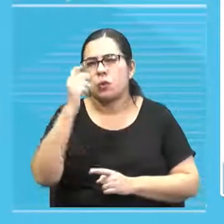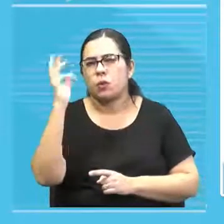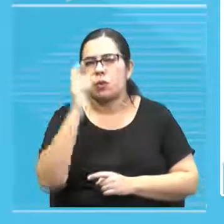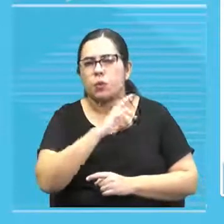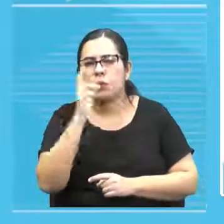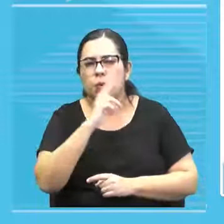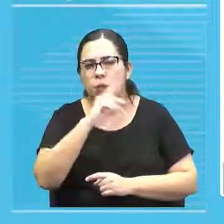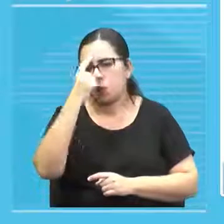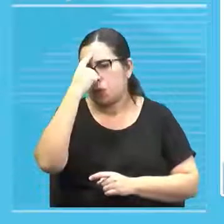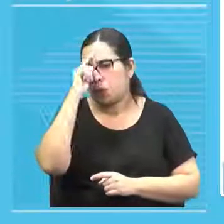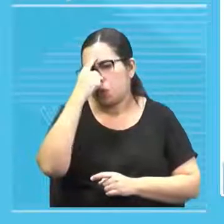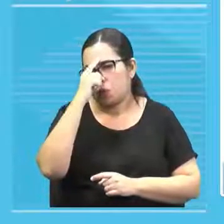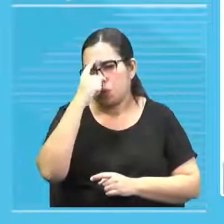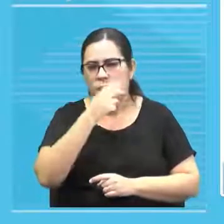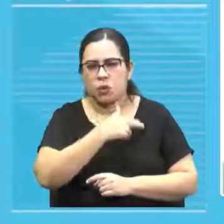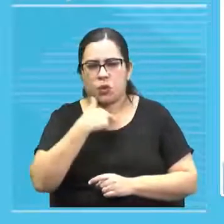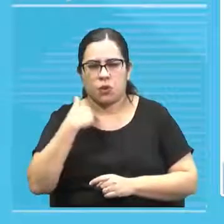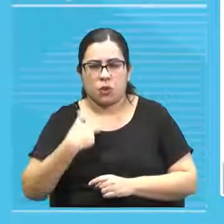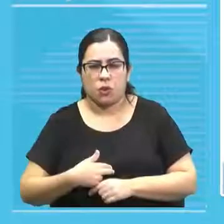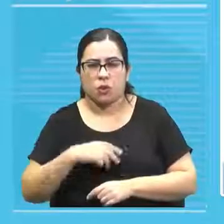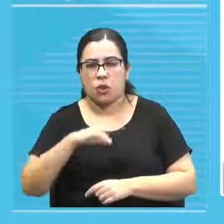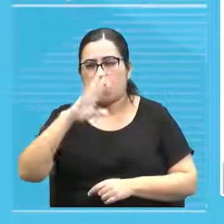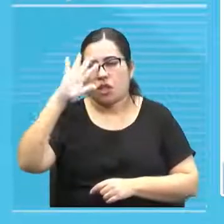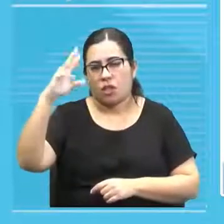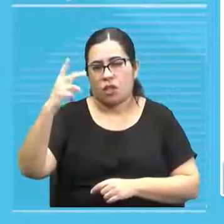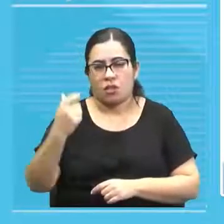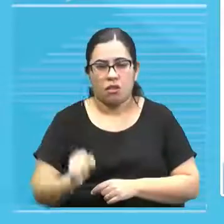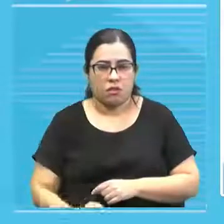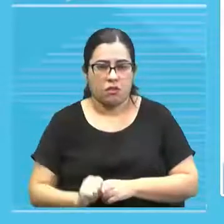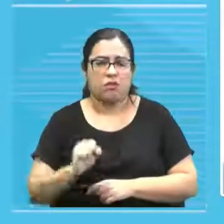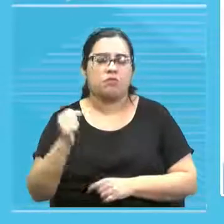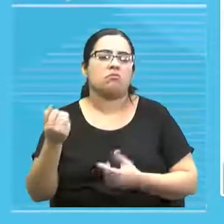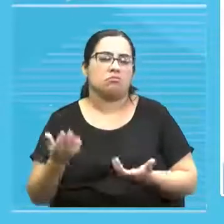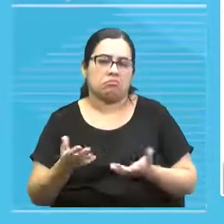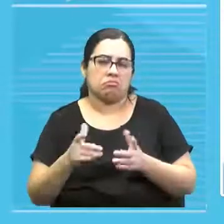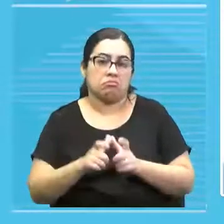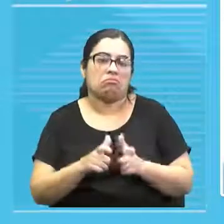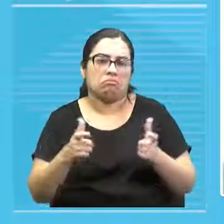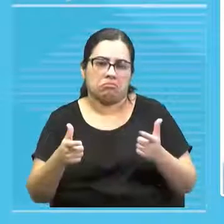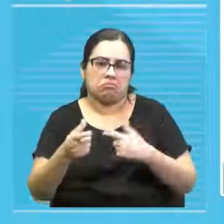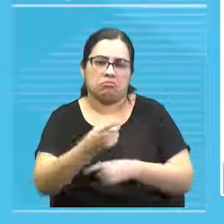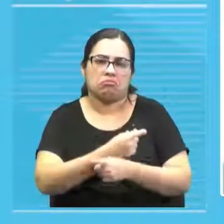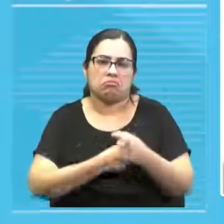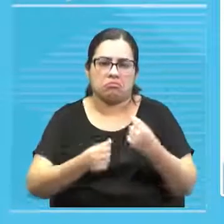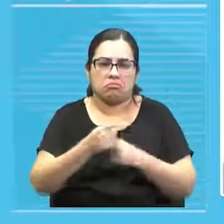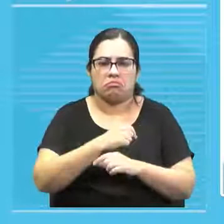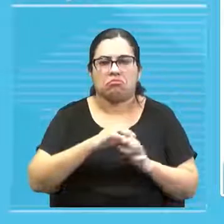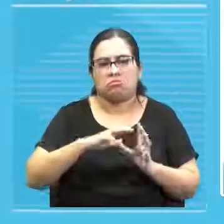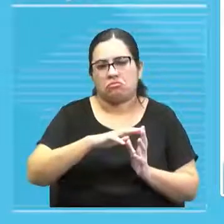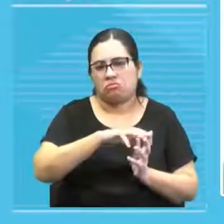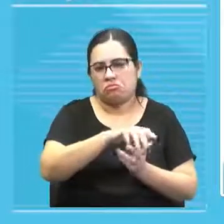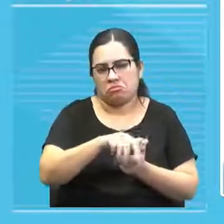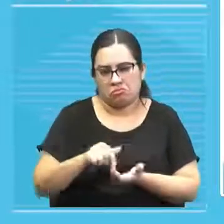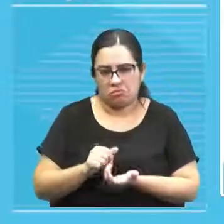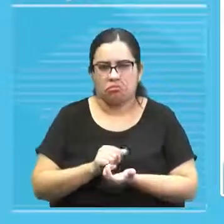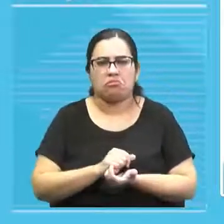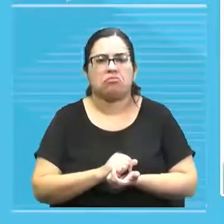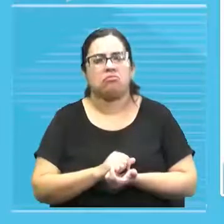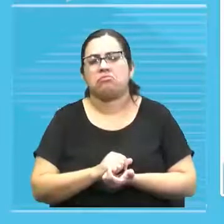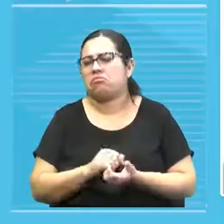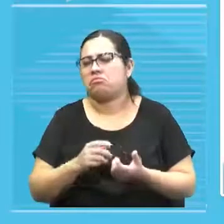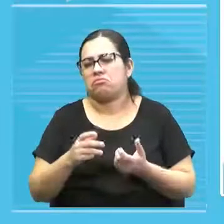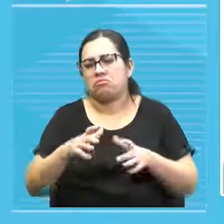e África do Sul como economias emergentes são grandes economias têm grandes dimensões